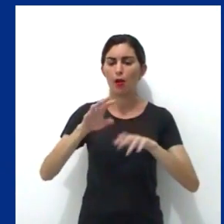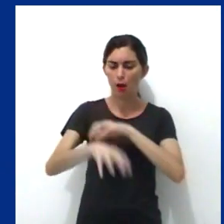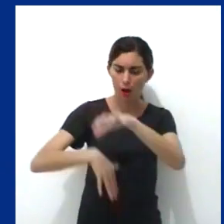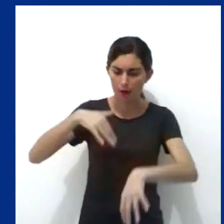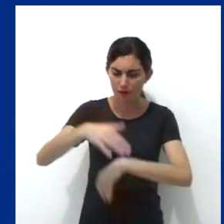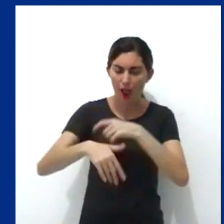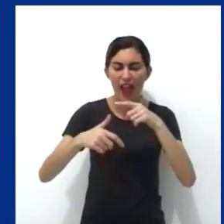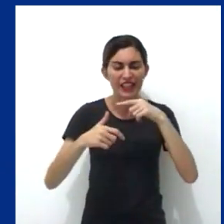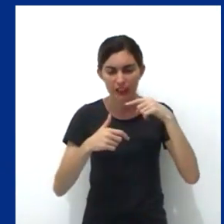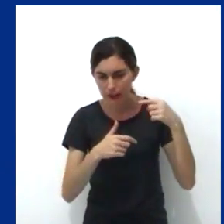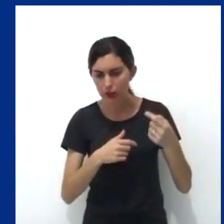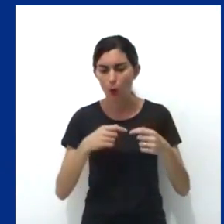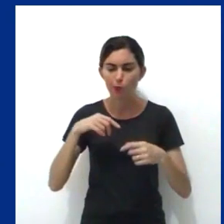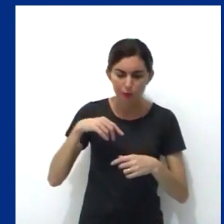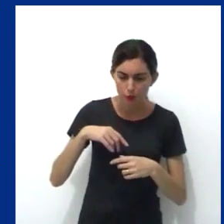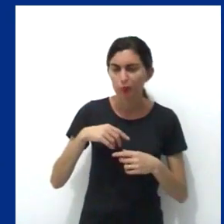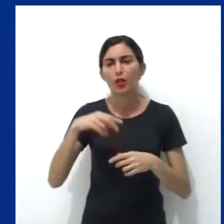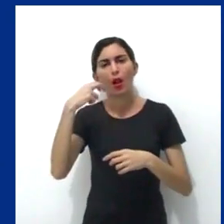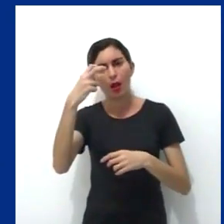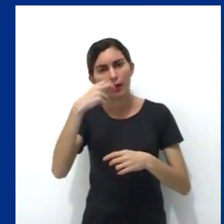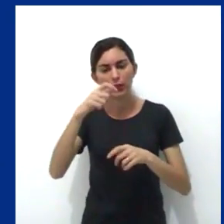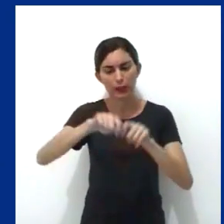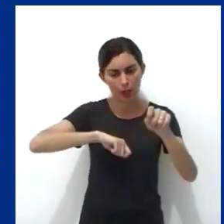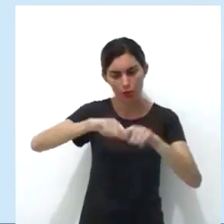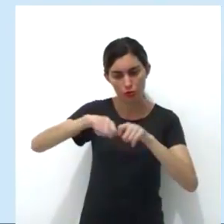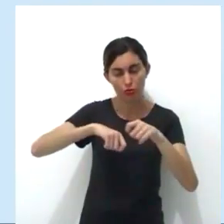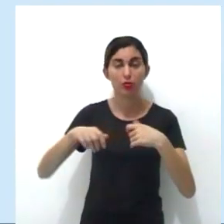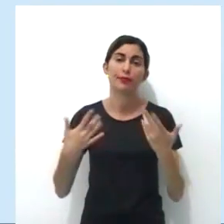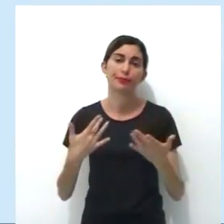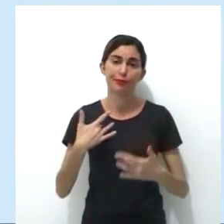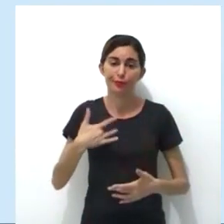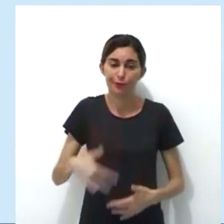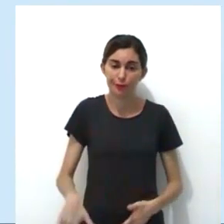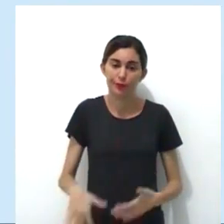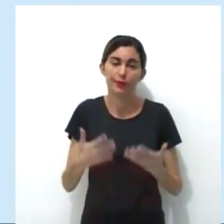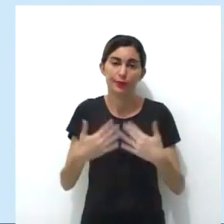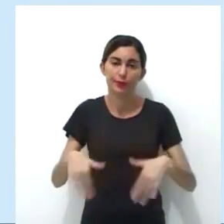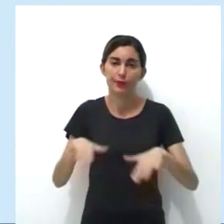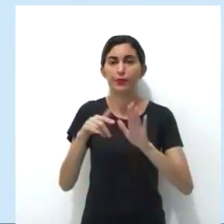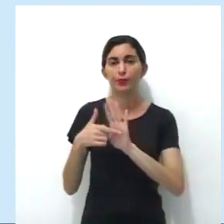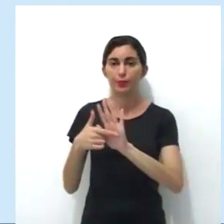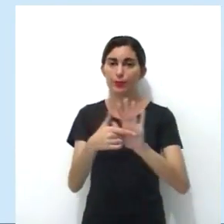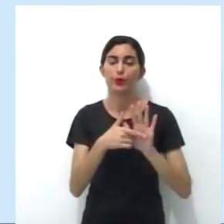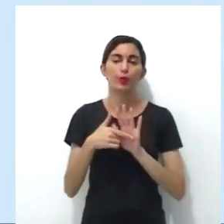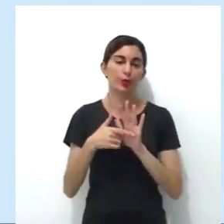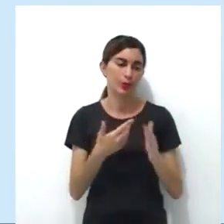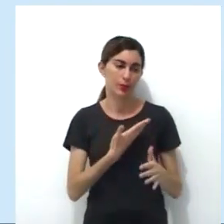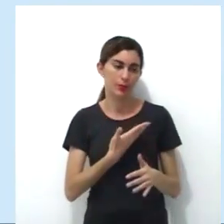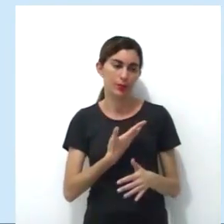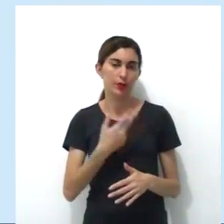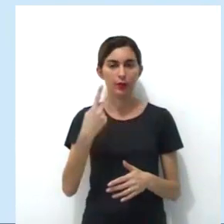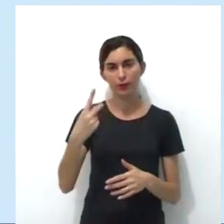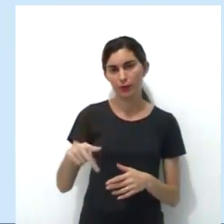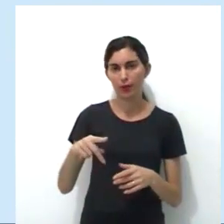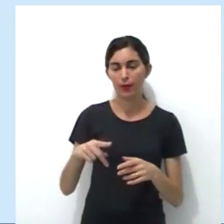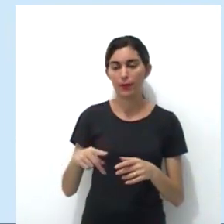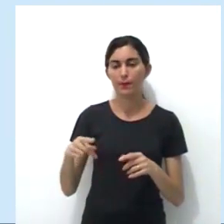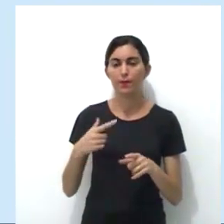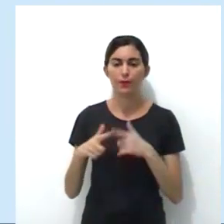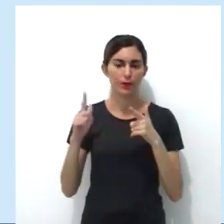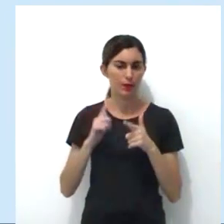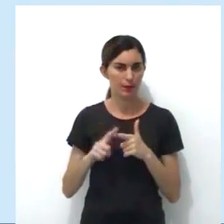desconfortos. E aí vem a fala da Mini, né, que fala sobre precisamos ter liberdade para